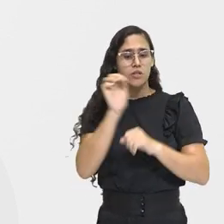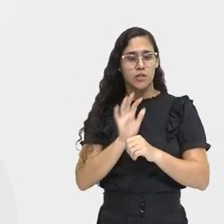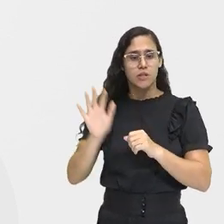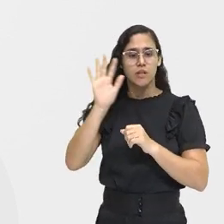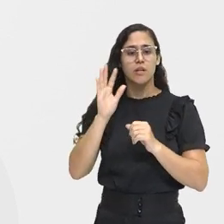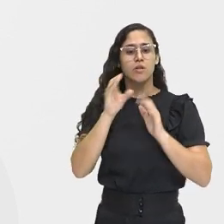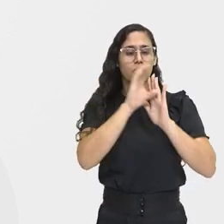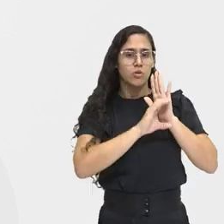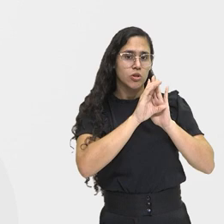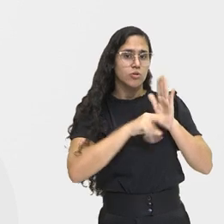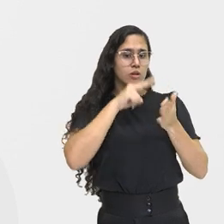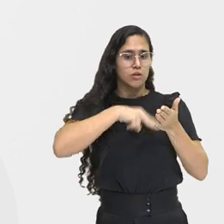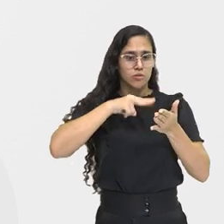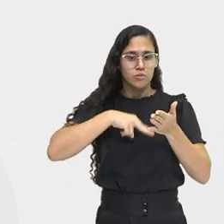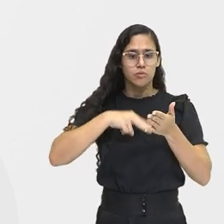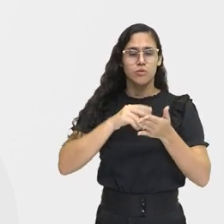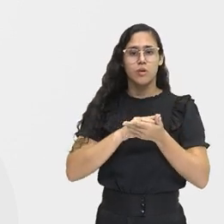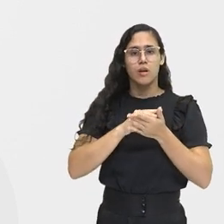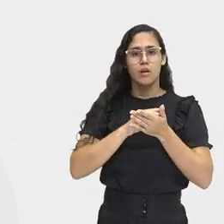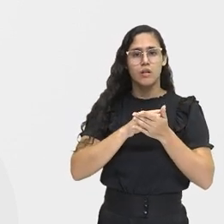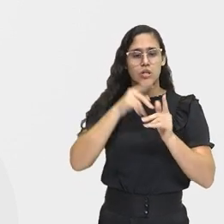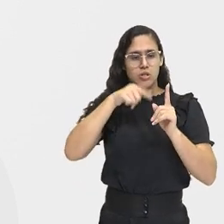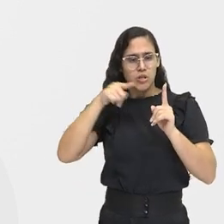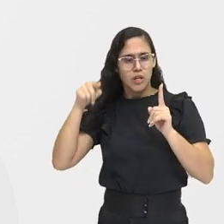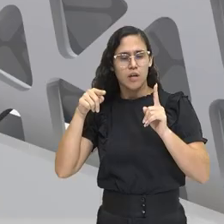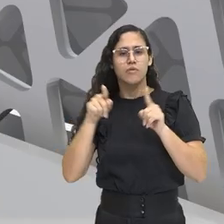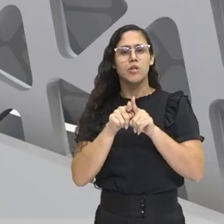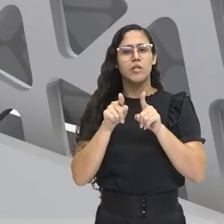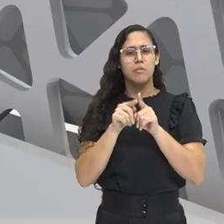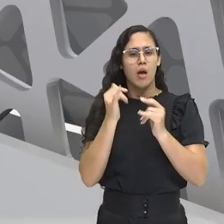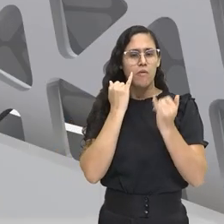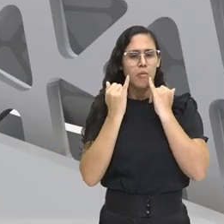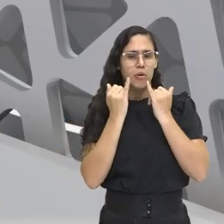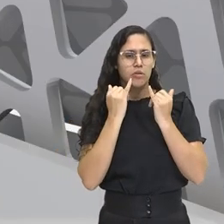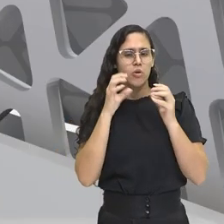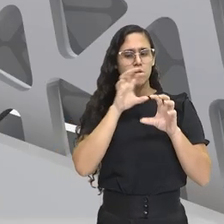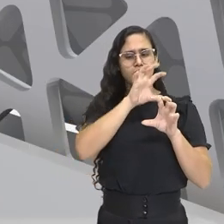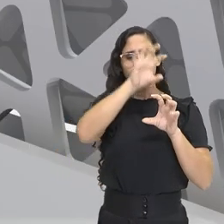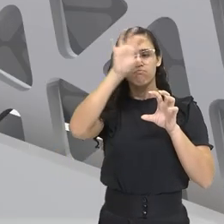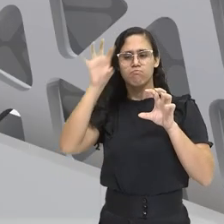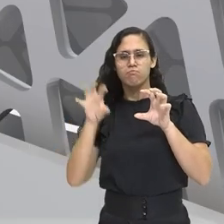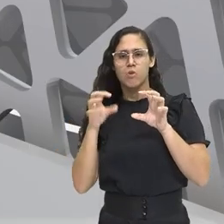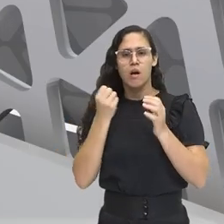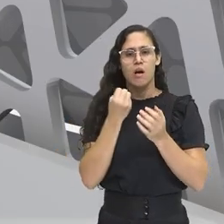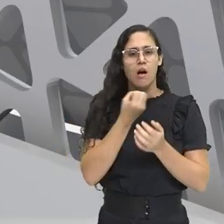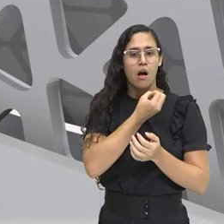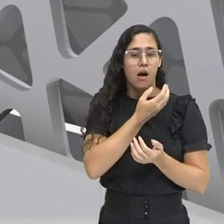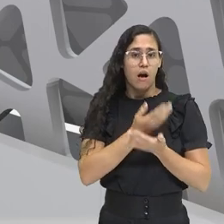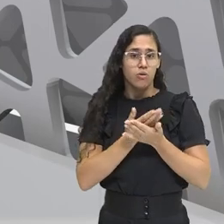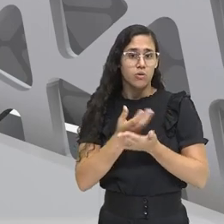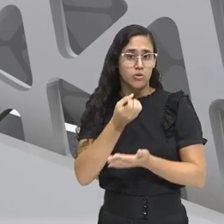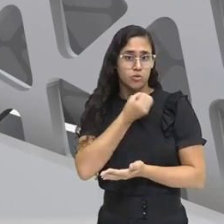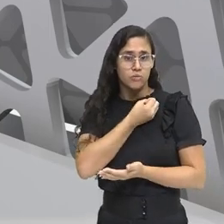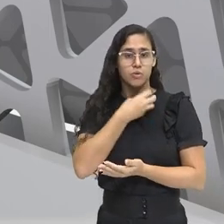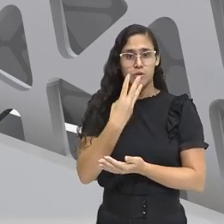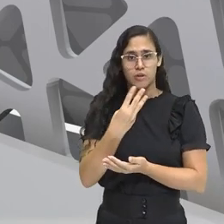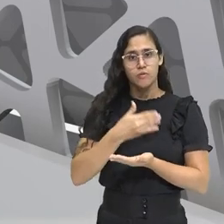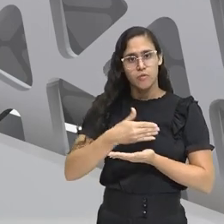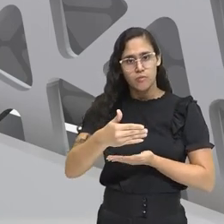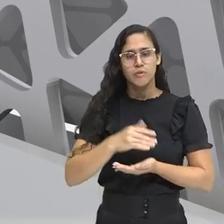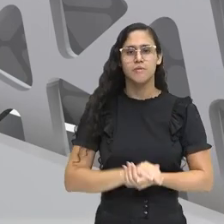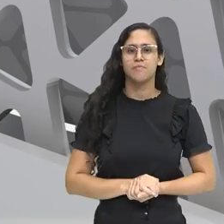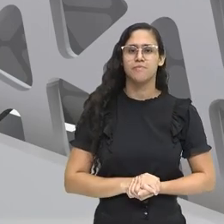conceituais, leitura de gráficos e infográficos. Então, essa é a nossa aula de número 3. Vamos aí à nossa aula.